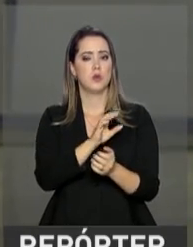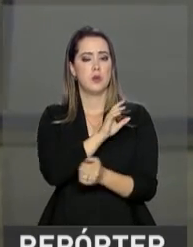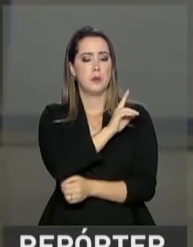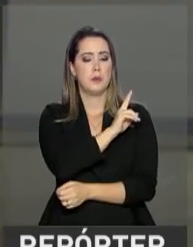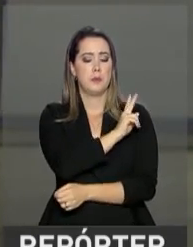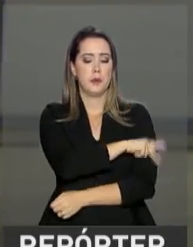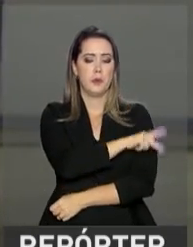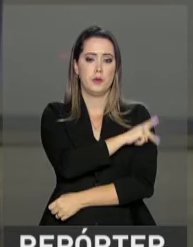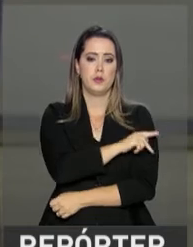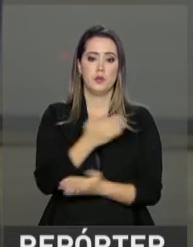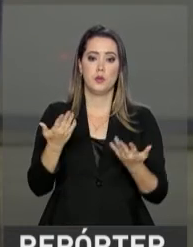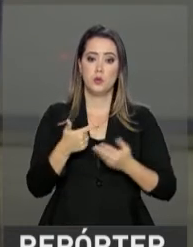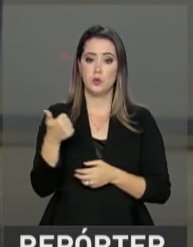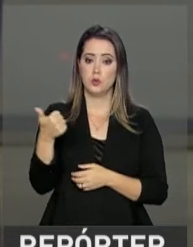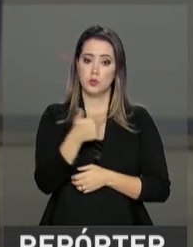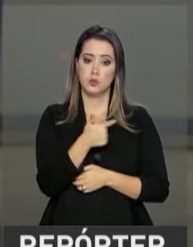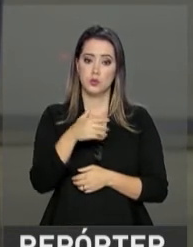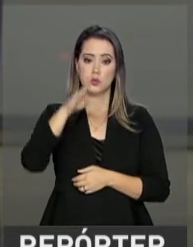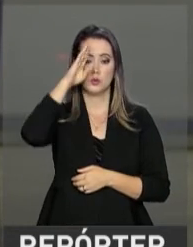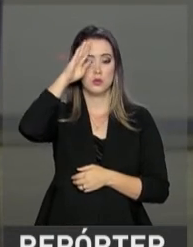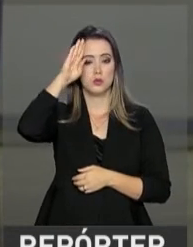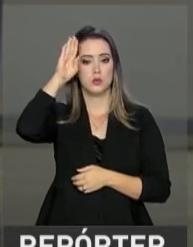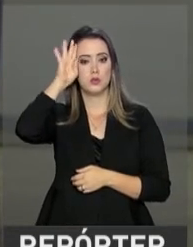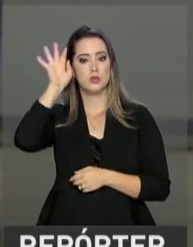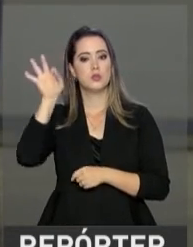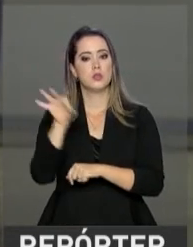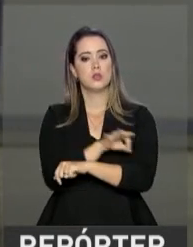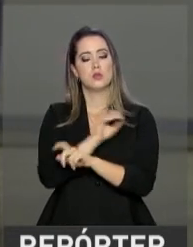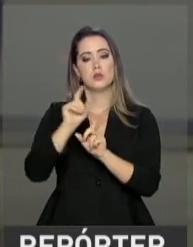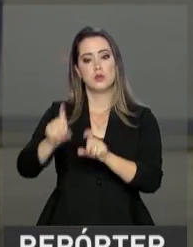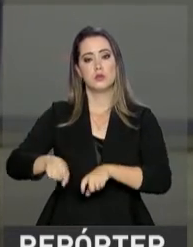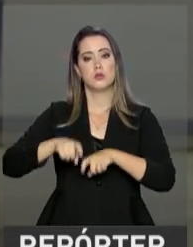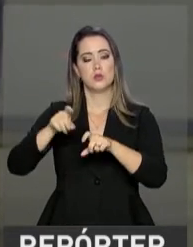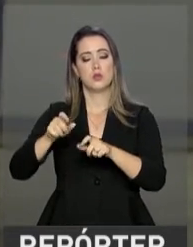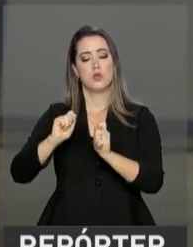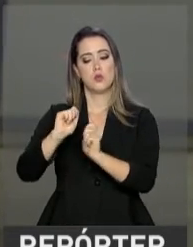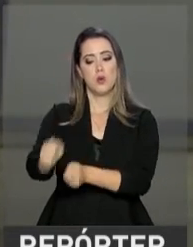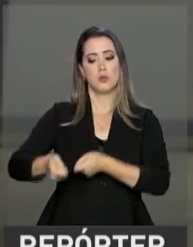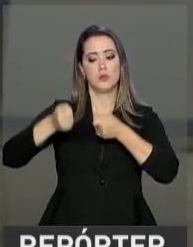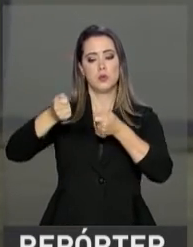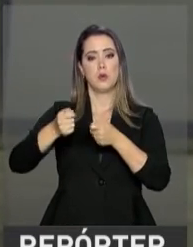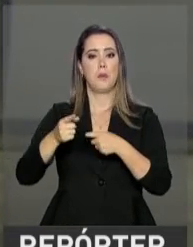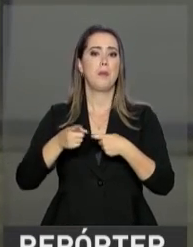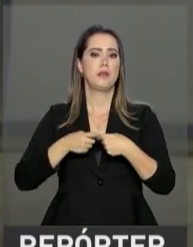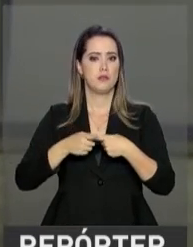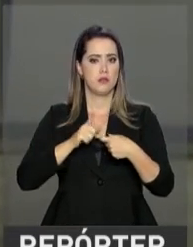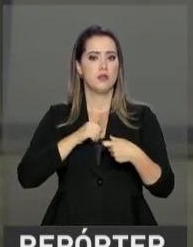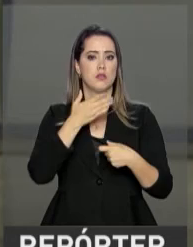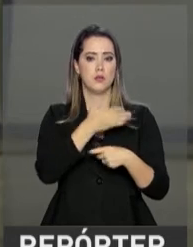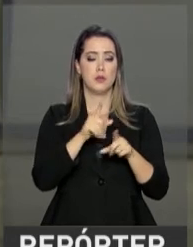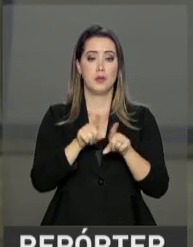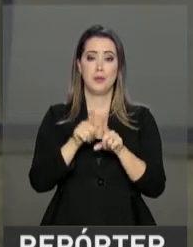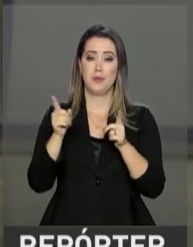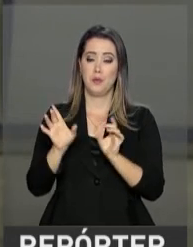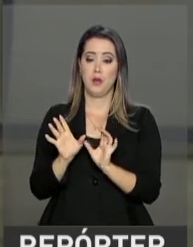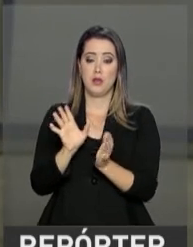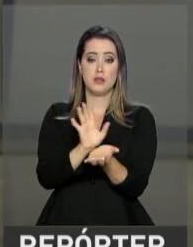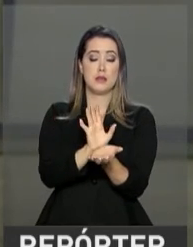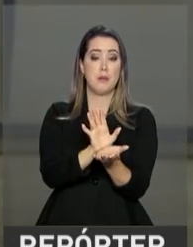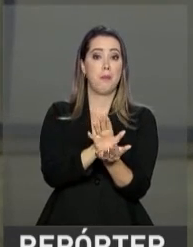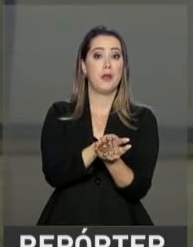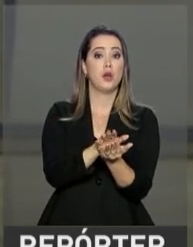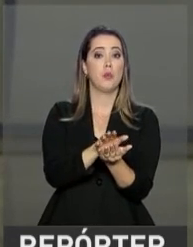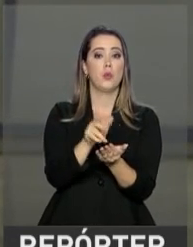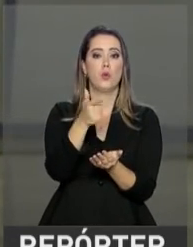12 cursos de graduação como engenharia da pesca turismo e medicina por exemplo já o campus de garanhuns em